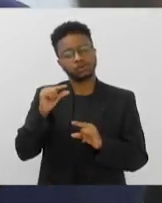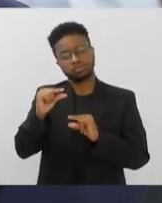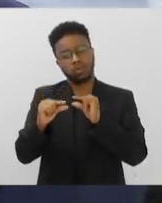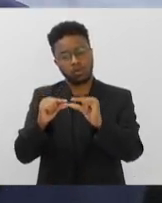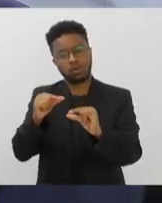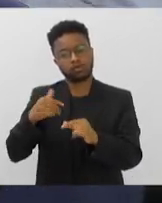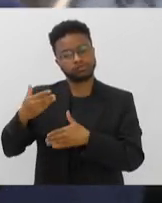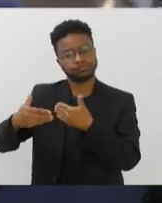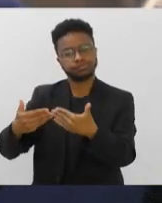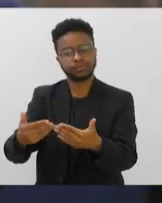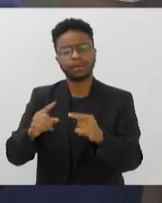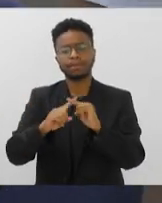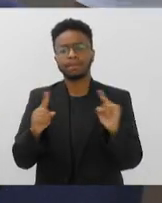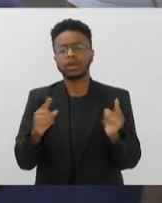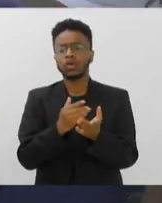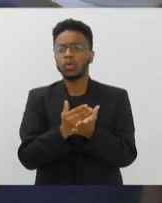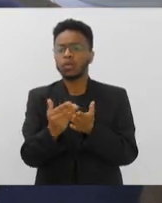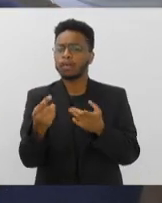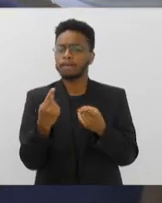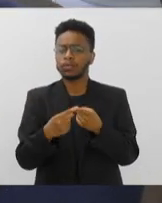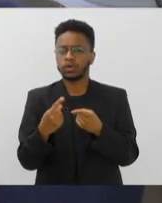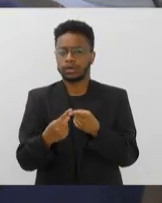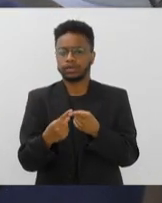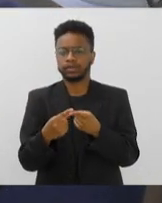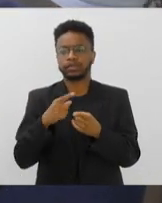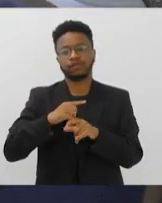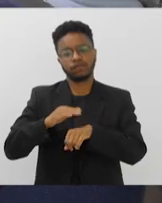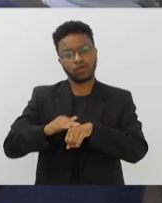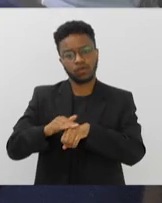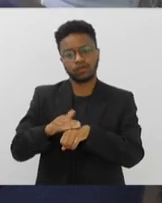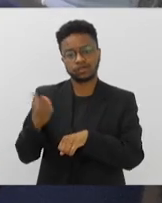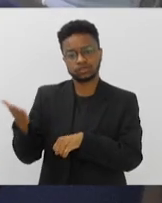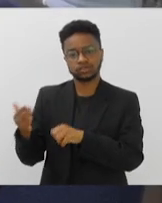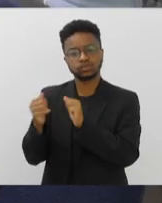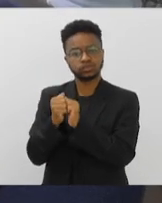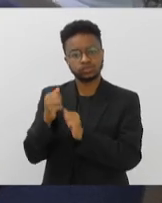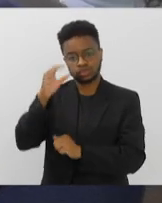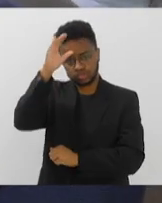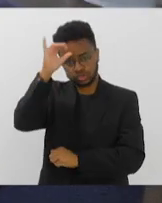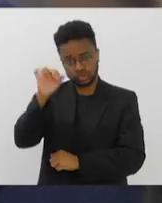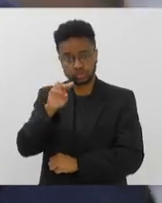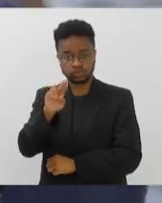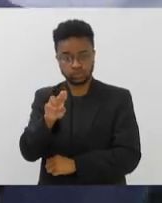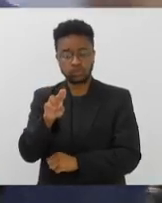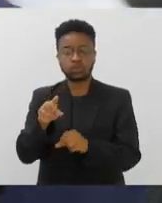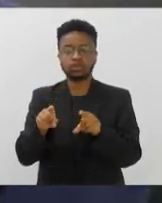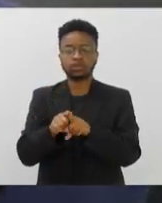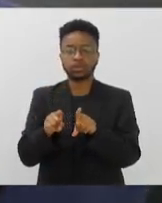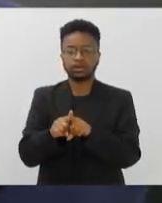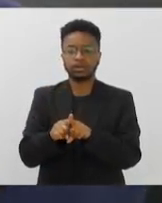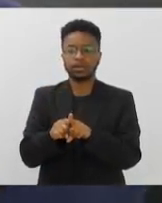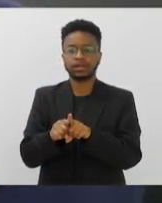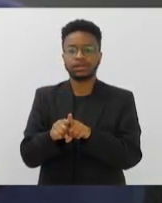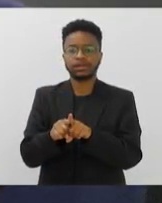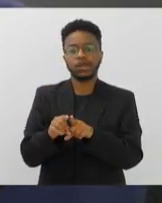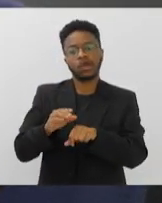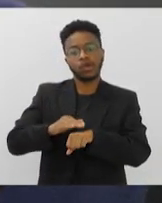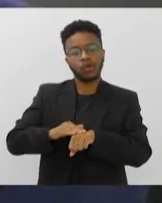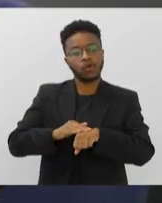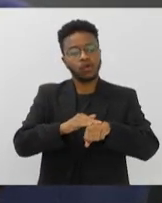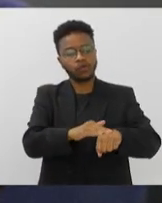porque isso tudo começou numa conversa com a tia Ju que levou essa conversa para a